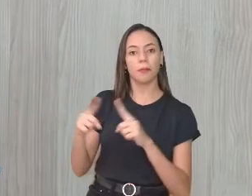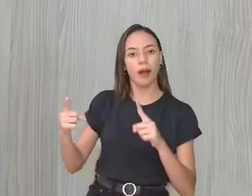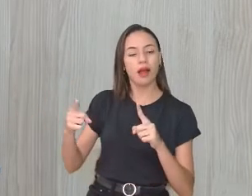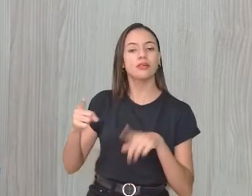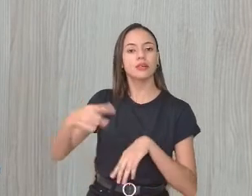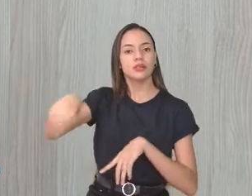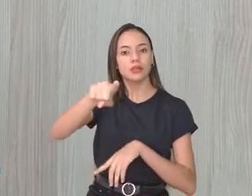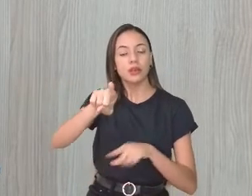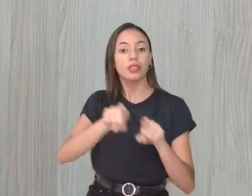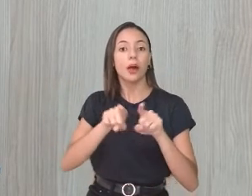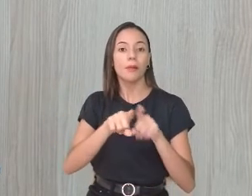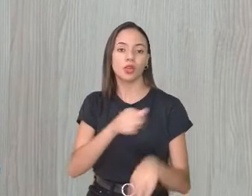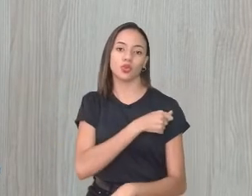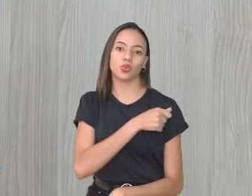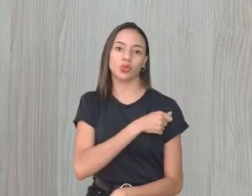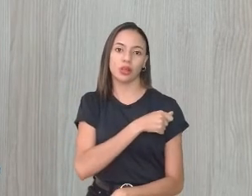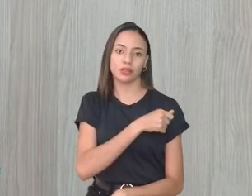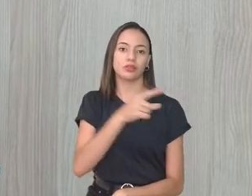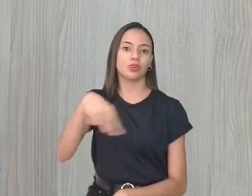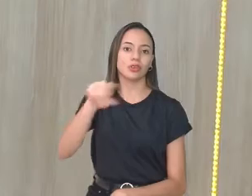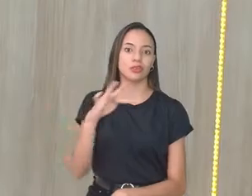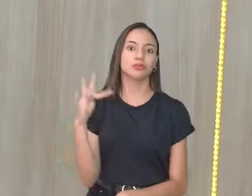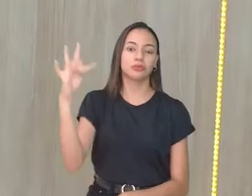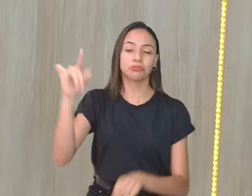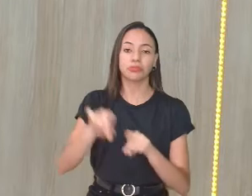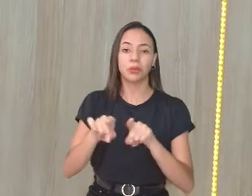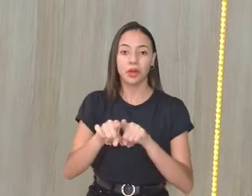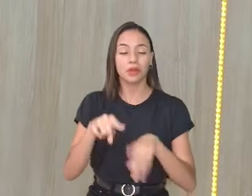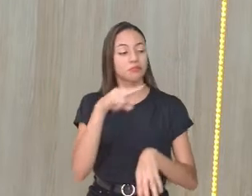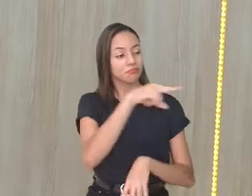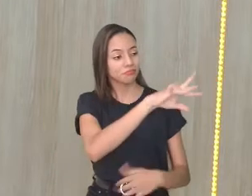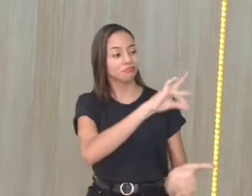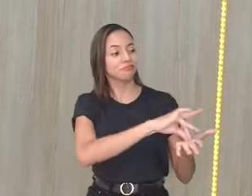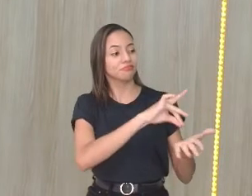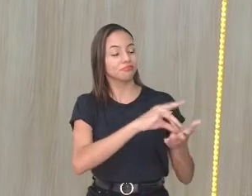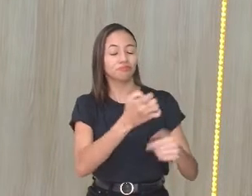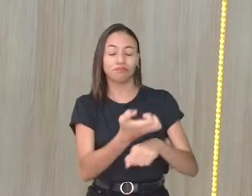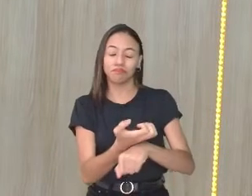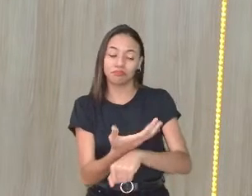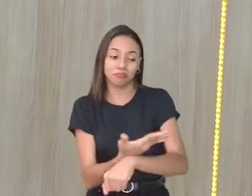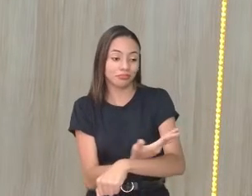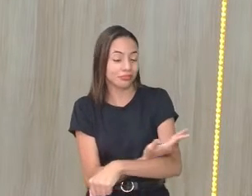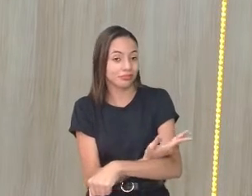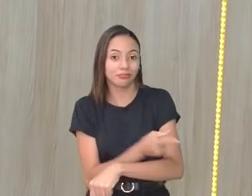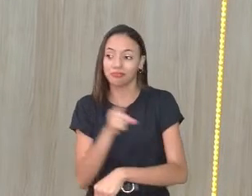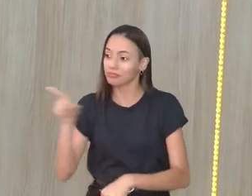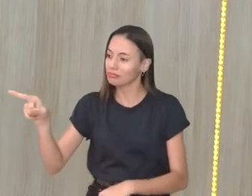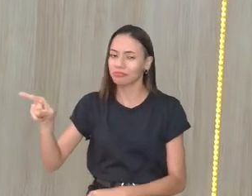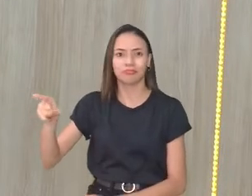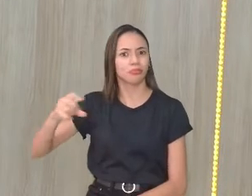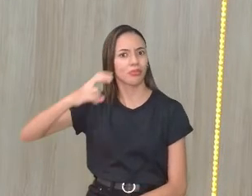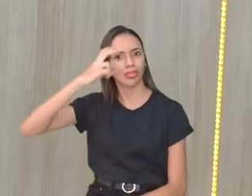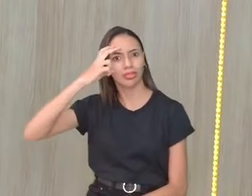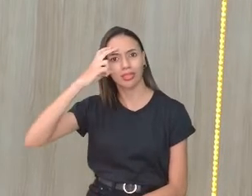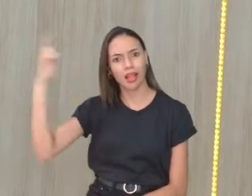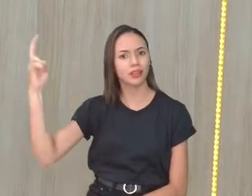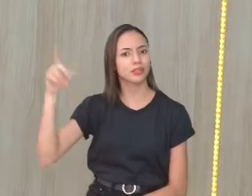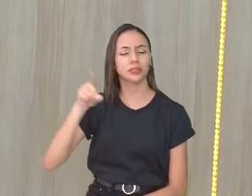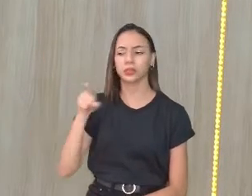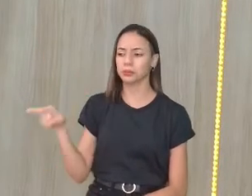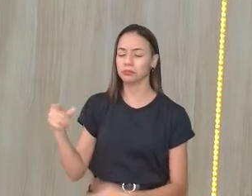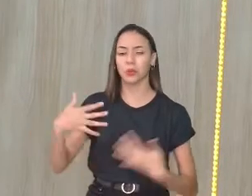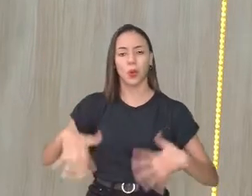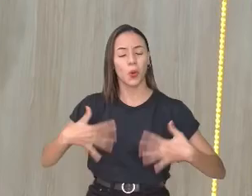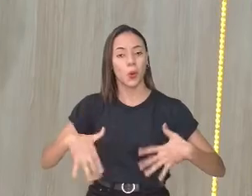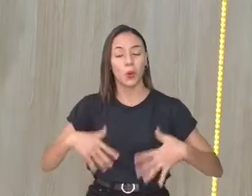estudamos. Exatamente. Previamente. Ai, meu Deus, que emocionante. Essa professora é muito inteligente, viu, gente? Olha,